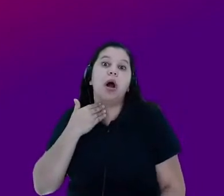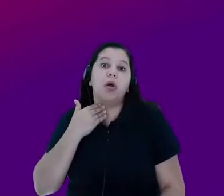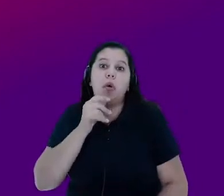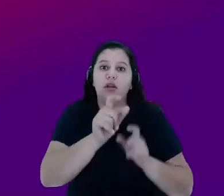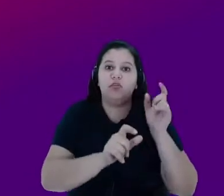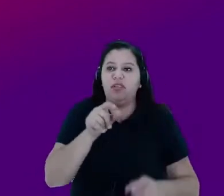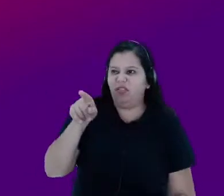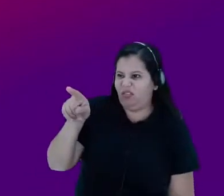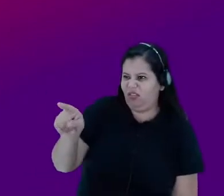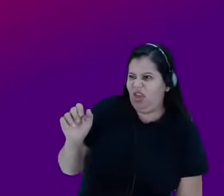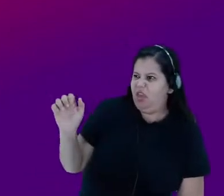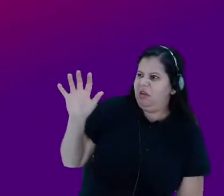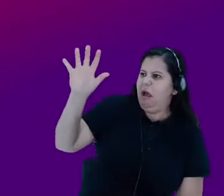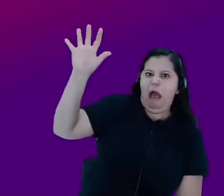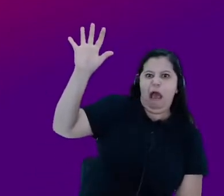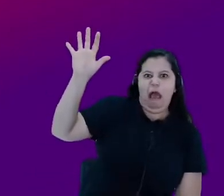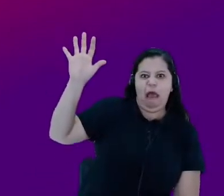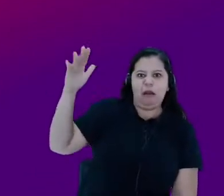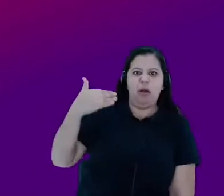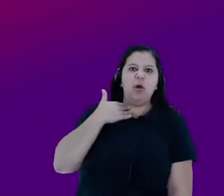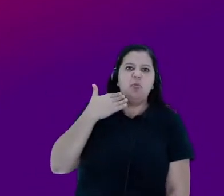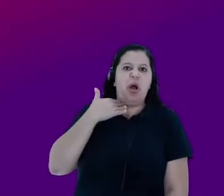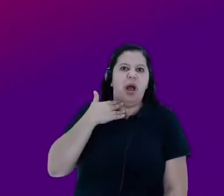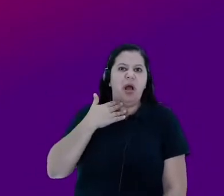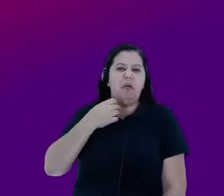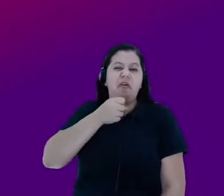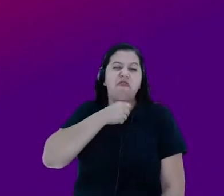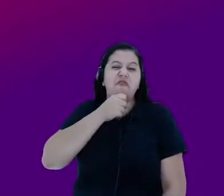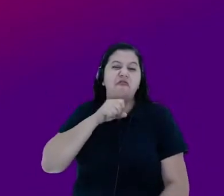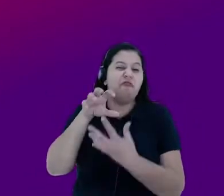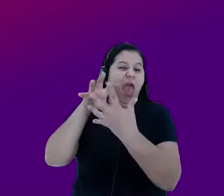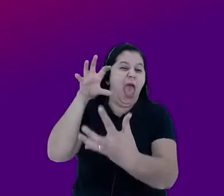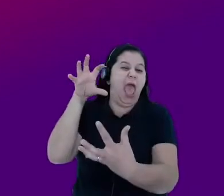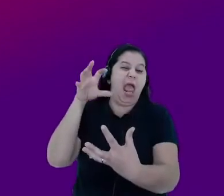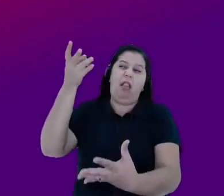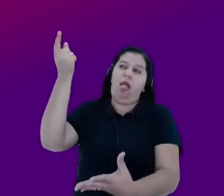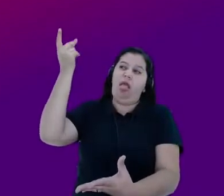até mesmo comparado algumas vezes com dinossauros. Será que esse